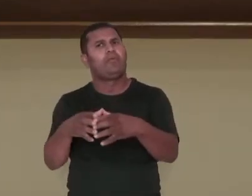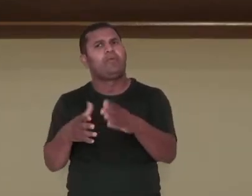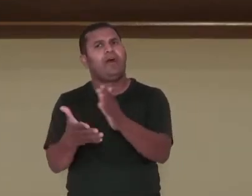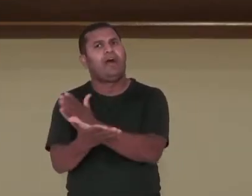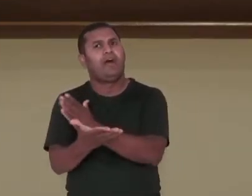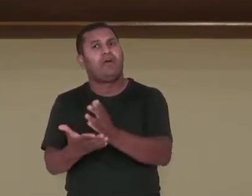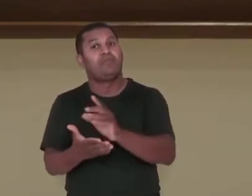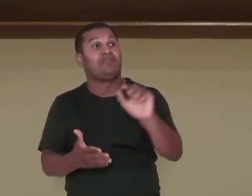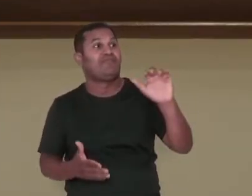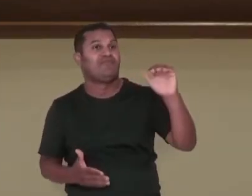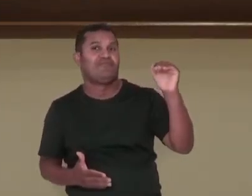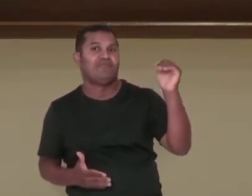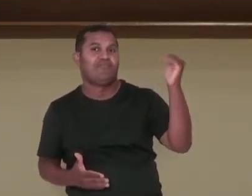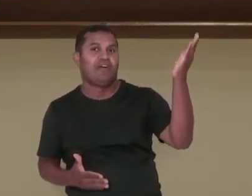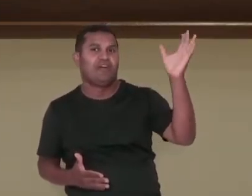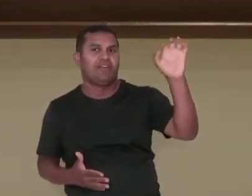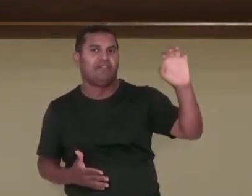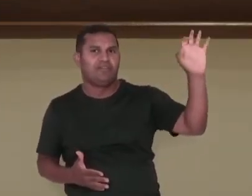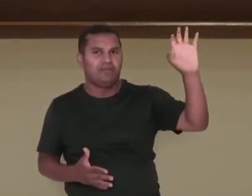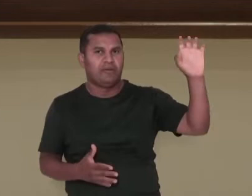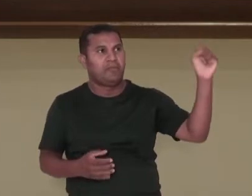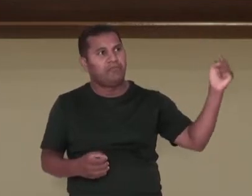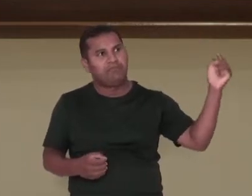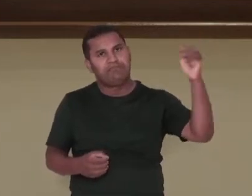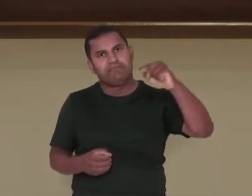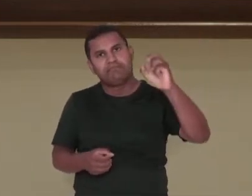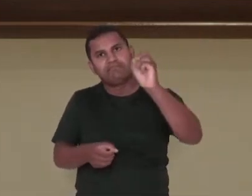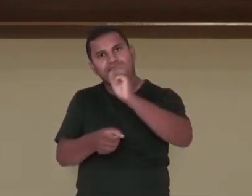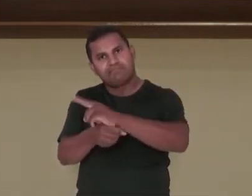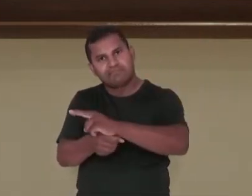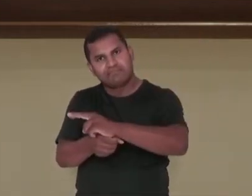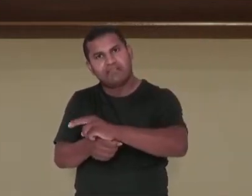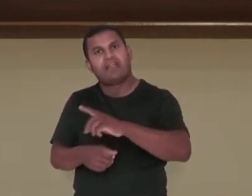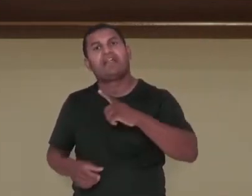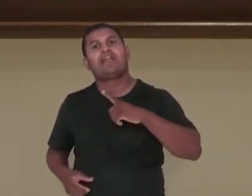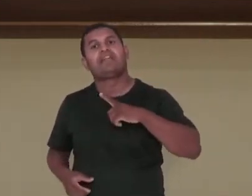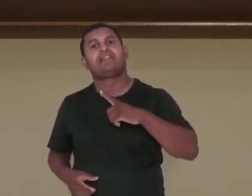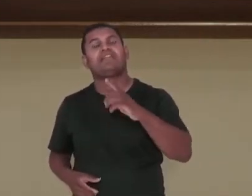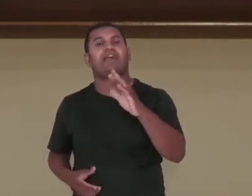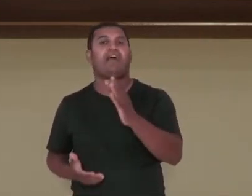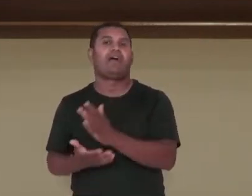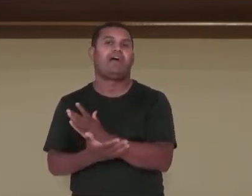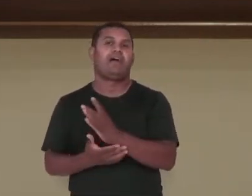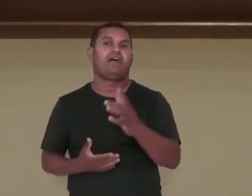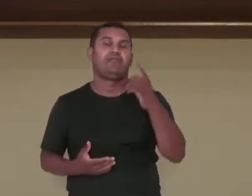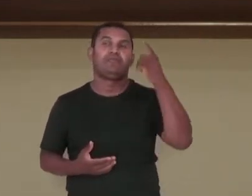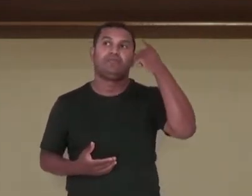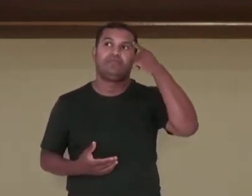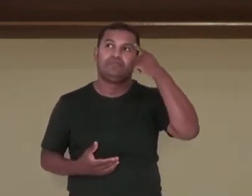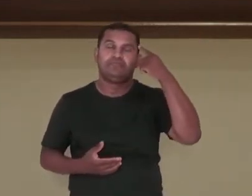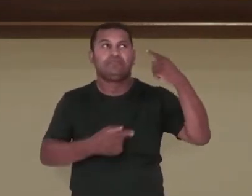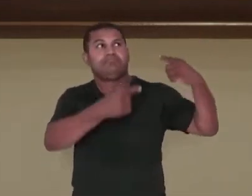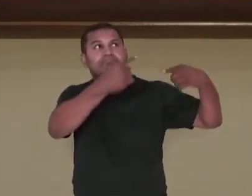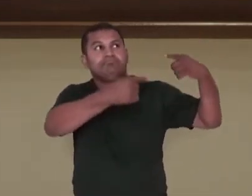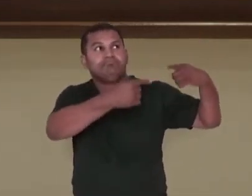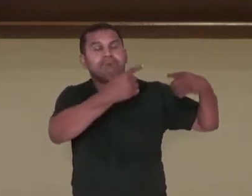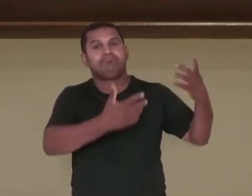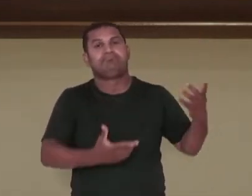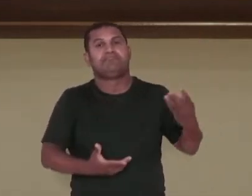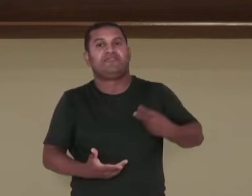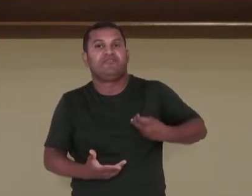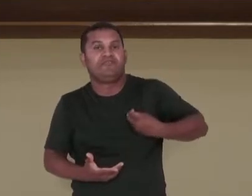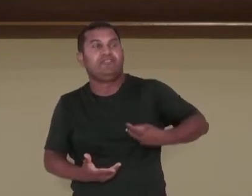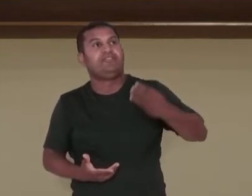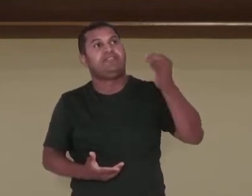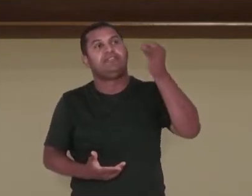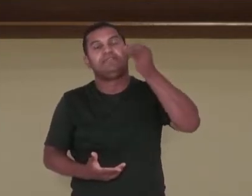trabalhadores imigrantes, eles trouxeram na sua bagagem cultural, ideológica, política, de vivência